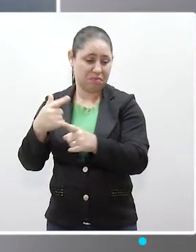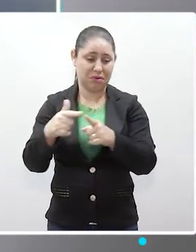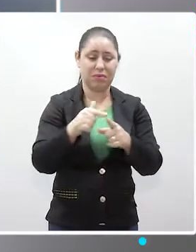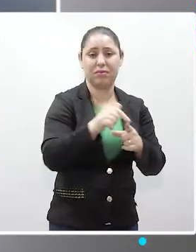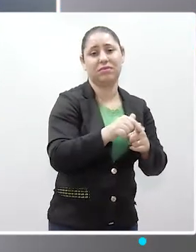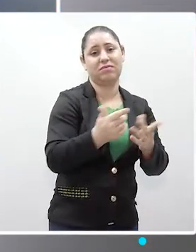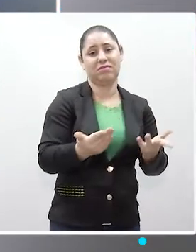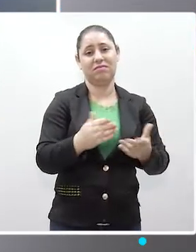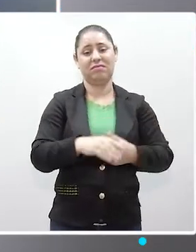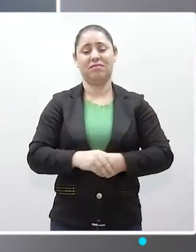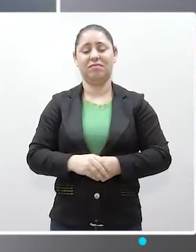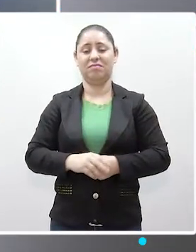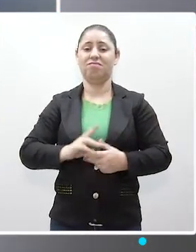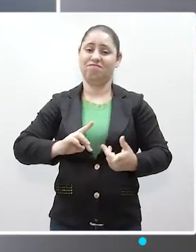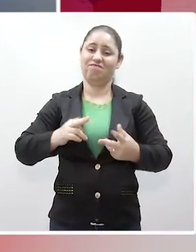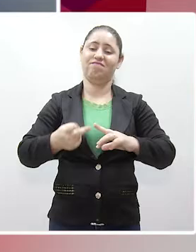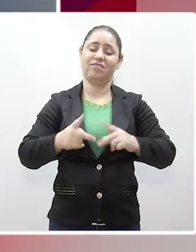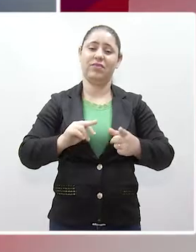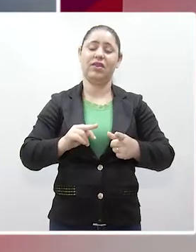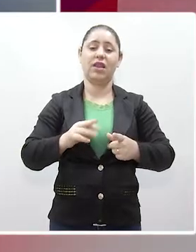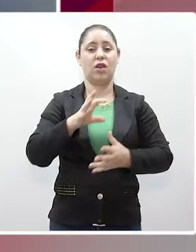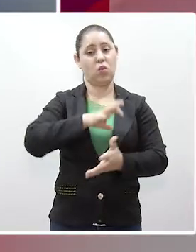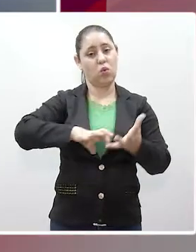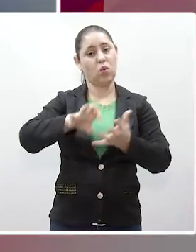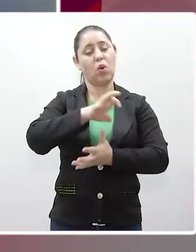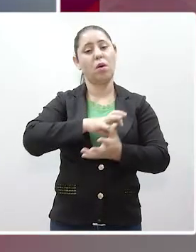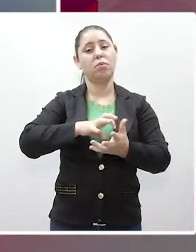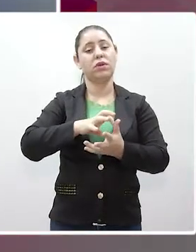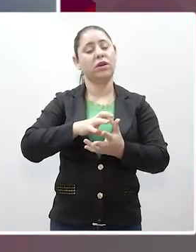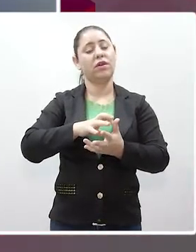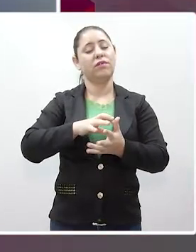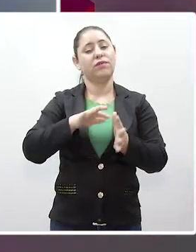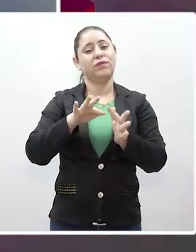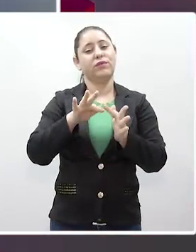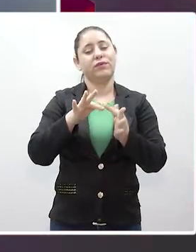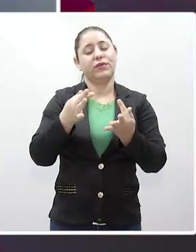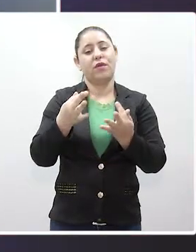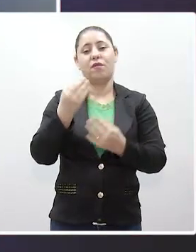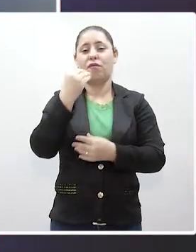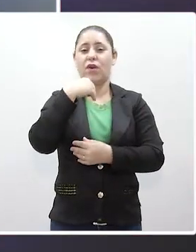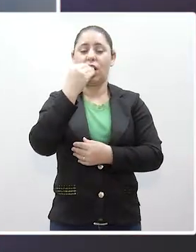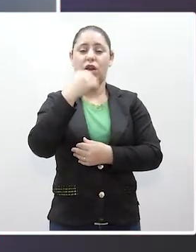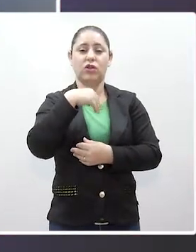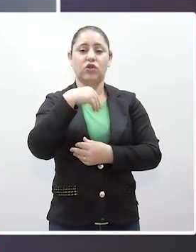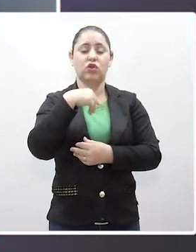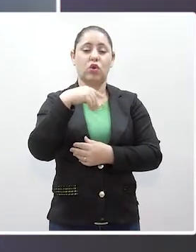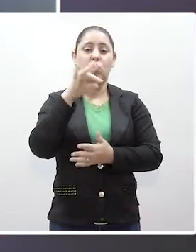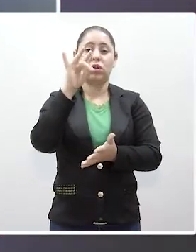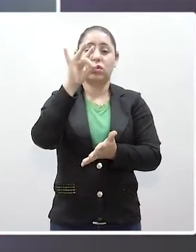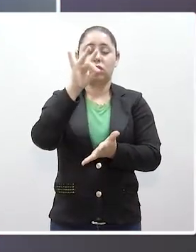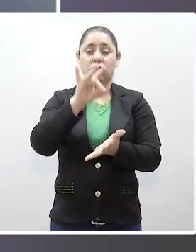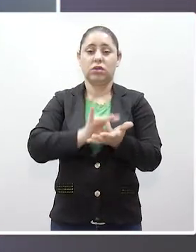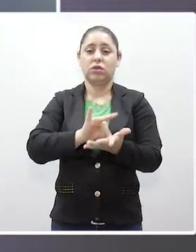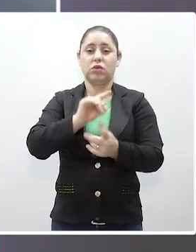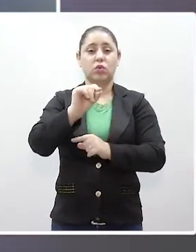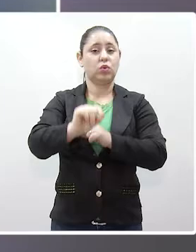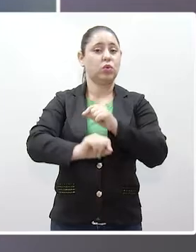de você subir os juros agora é que nossa economia está muito fragilizada. A economia, eu digo assim, o setor